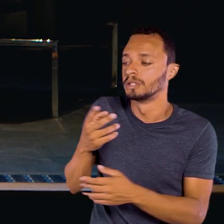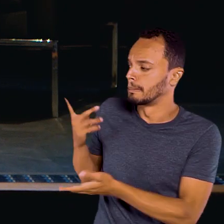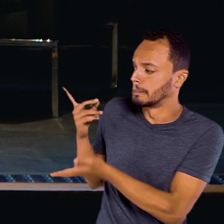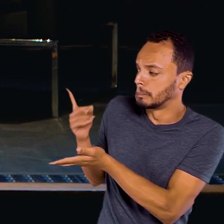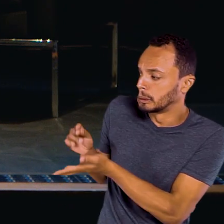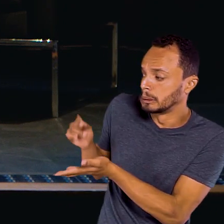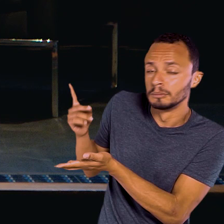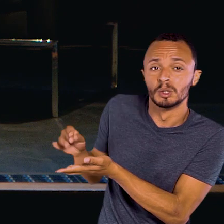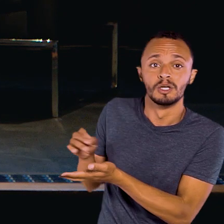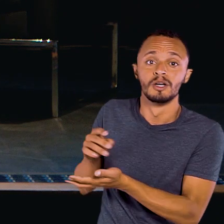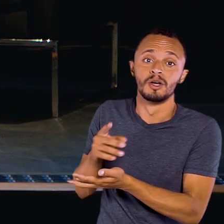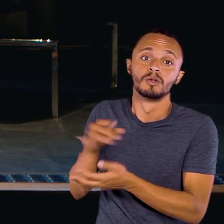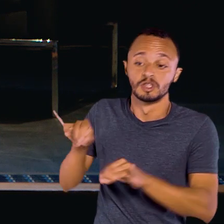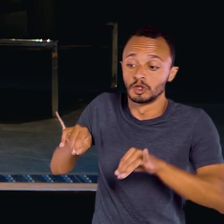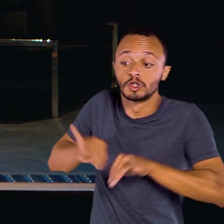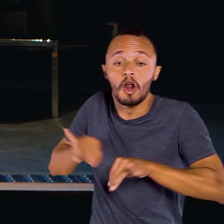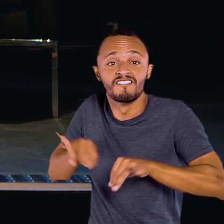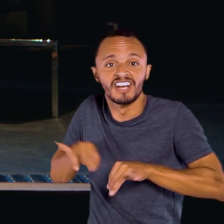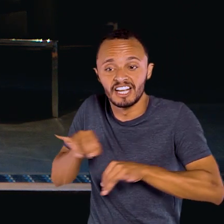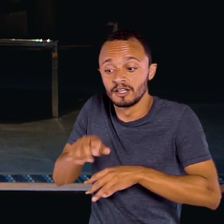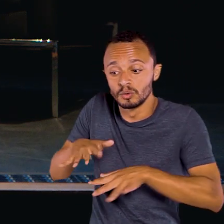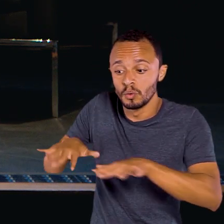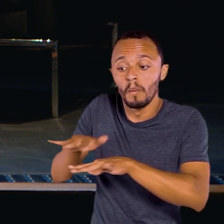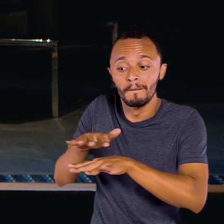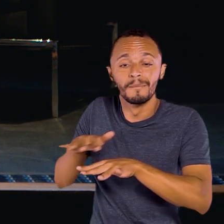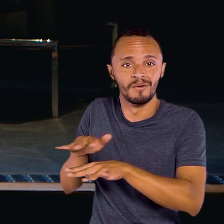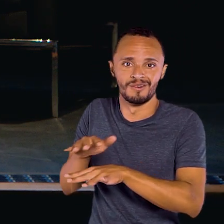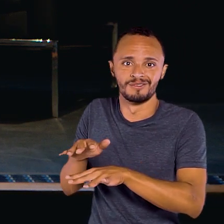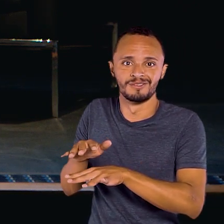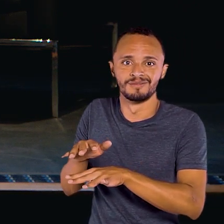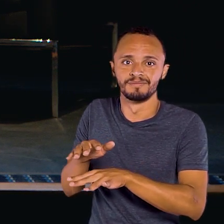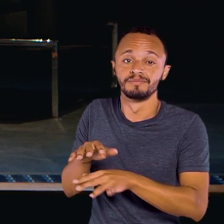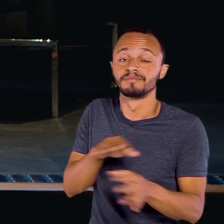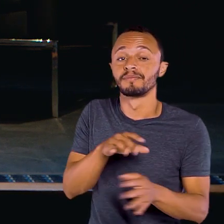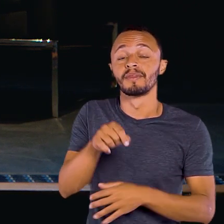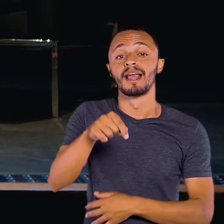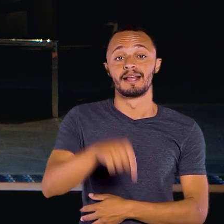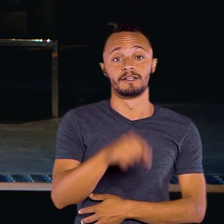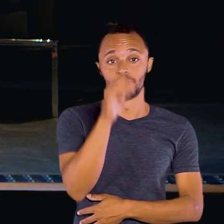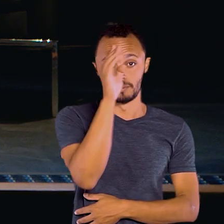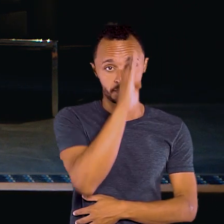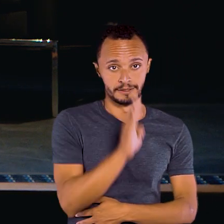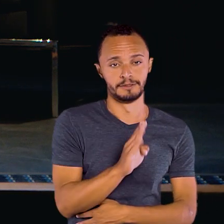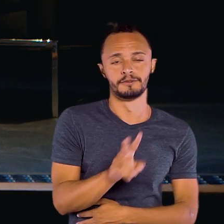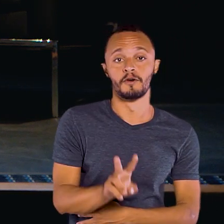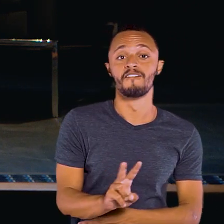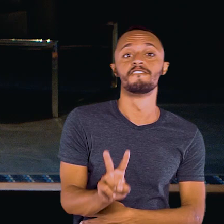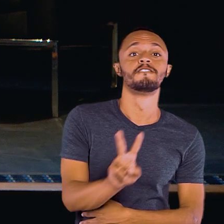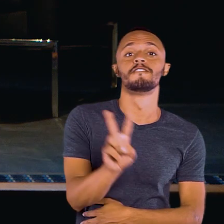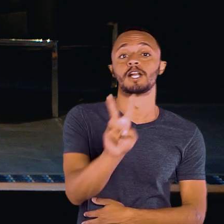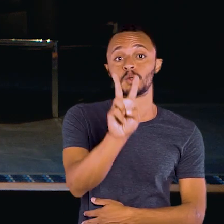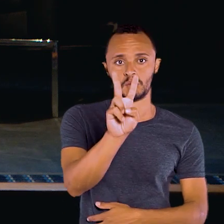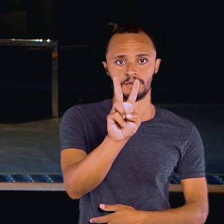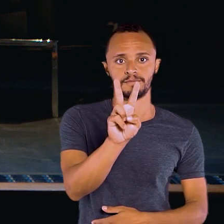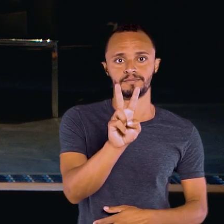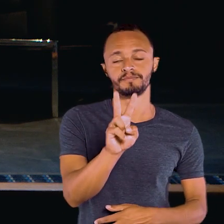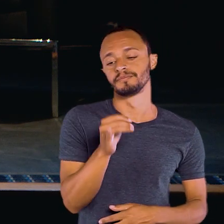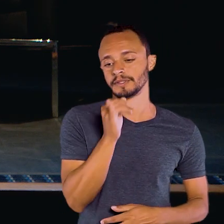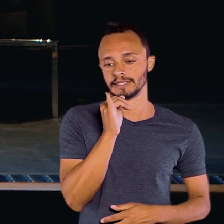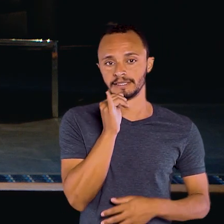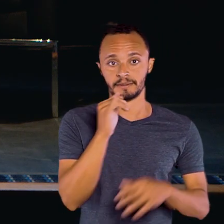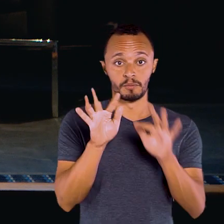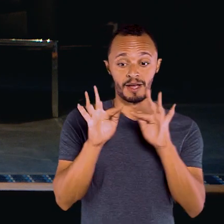sobre uma discussão sobre os valores, né? A família que tem, né, dona